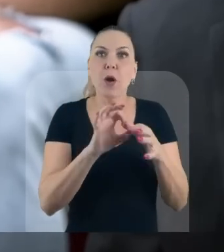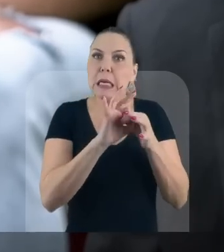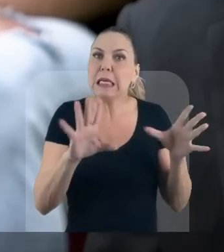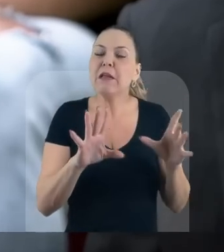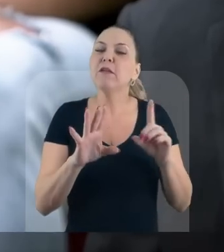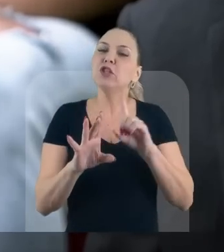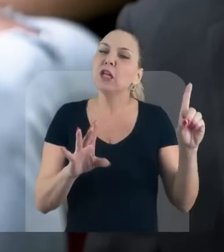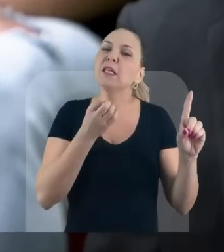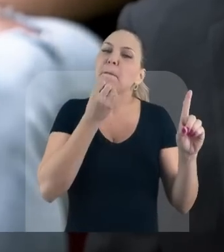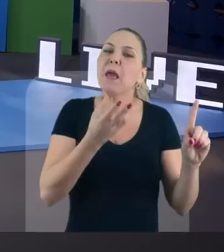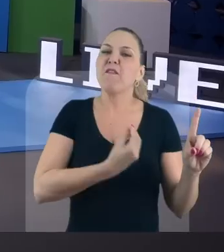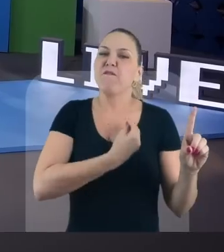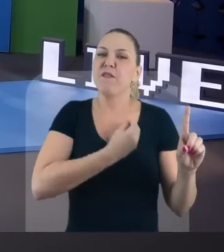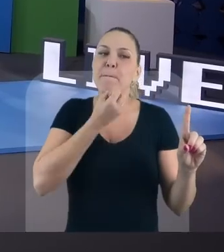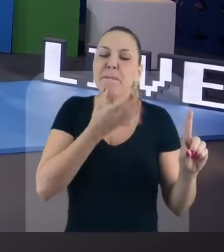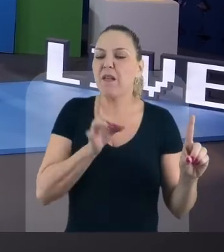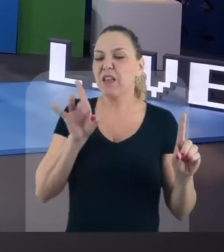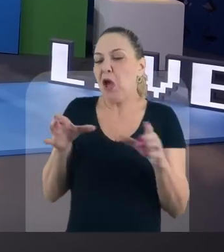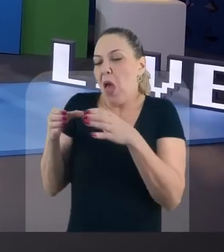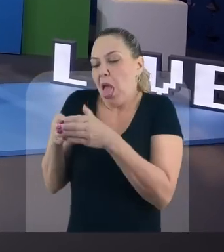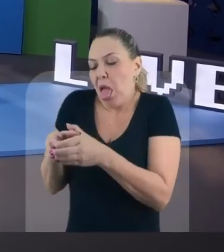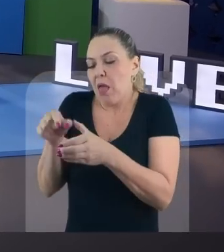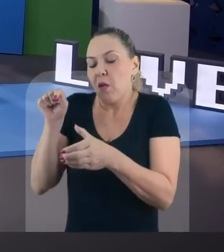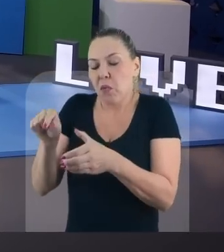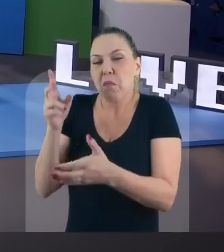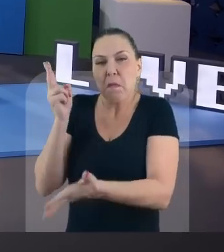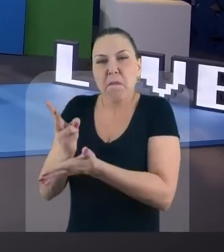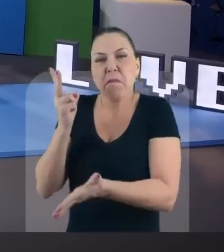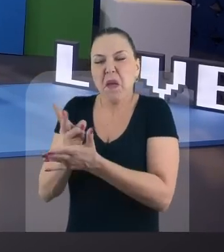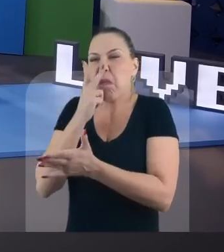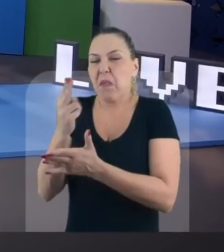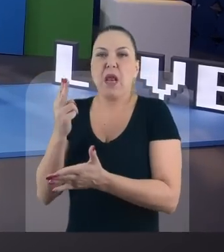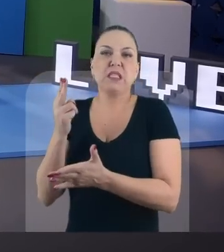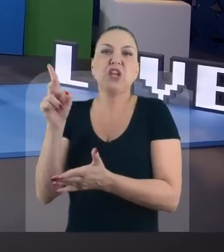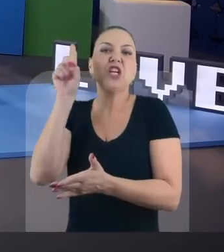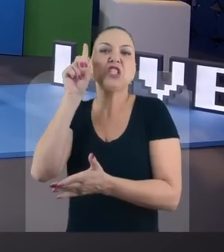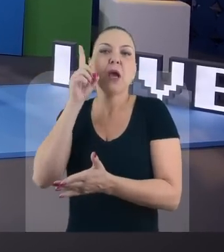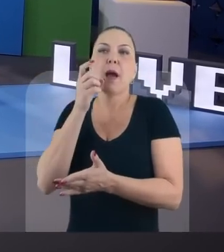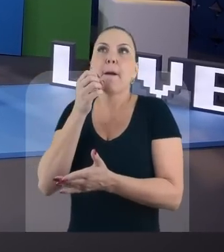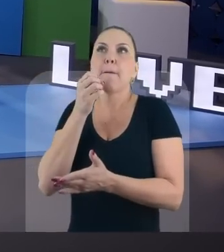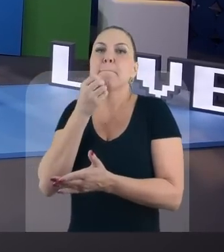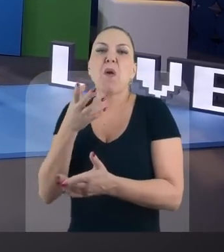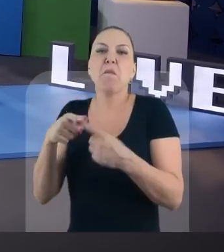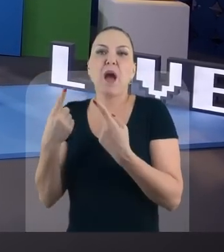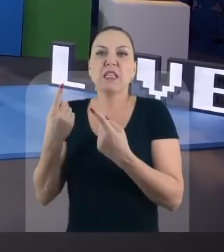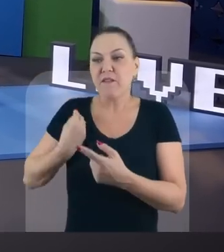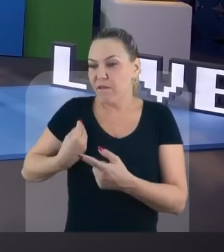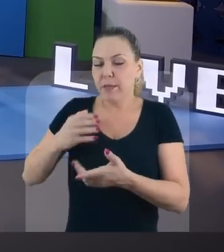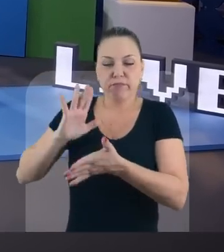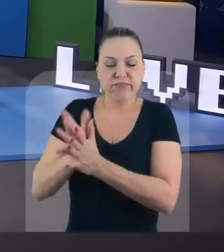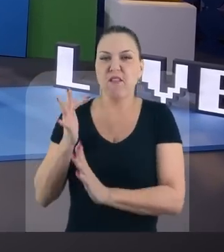você consegue viver bem e não só fazer parte daquele grupinho ali que te convém no dia, só que acaba com a tua vida, acaba com